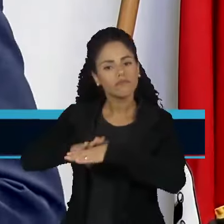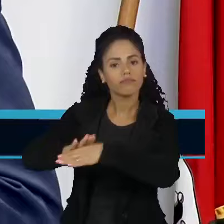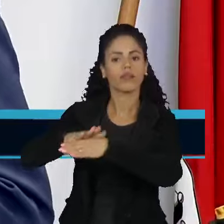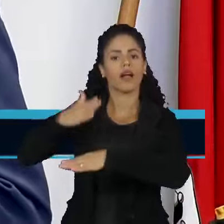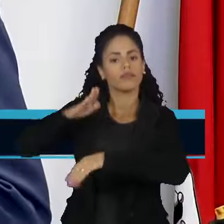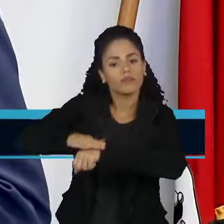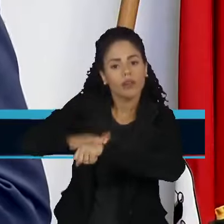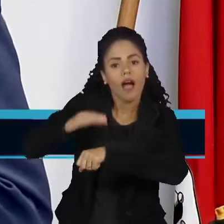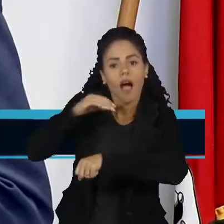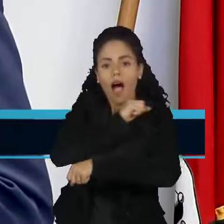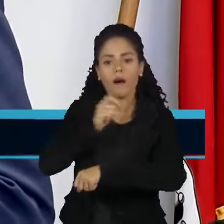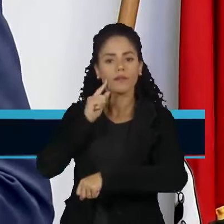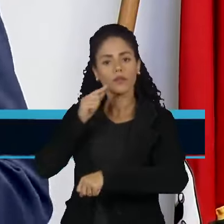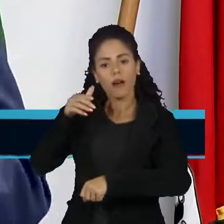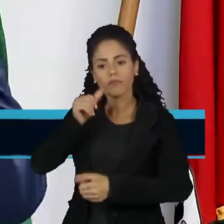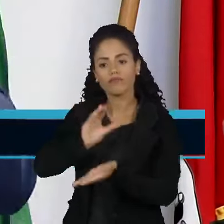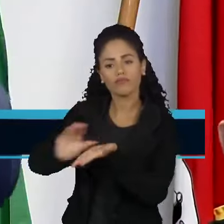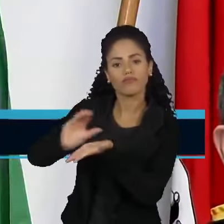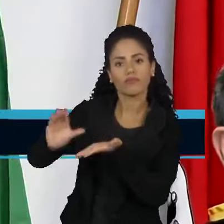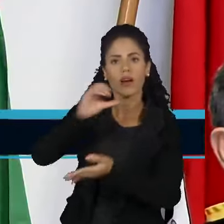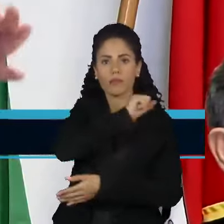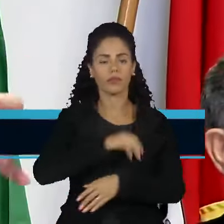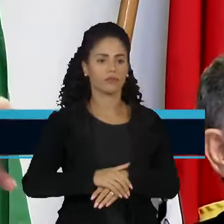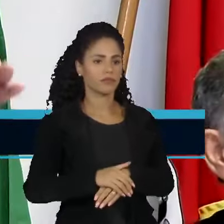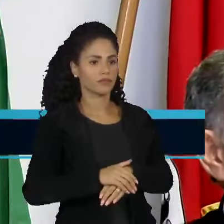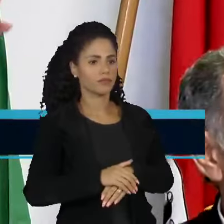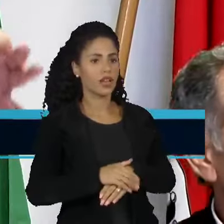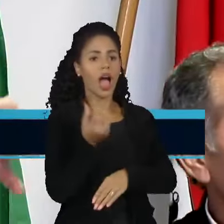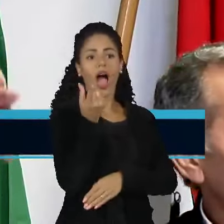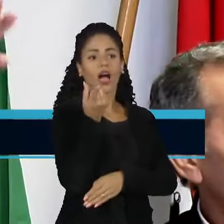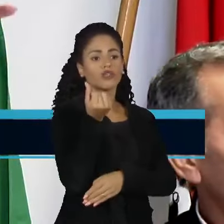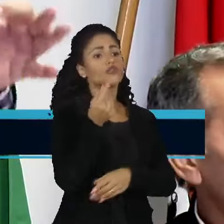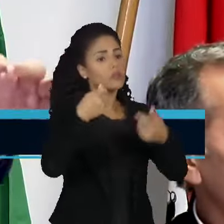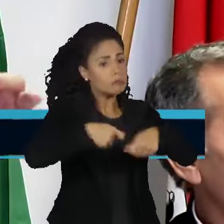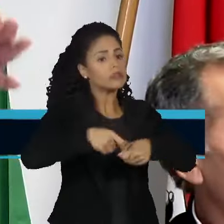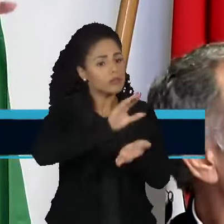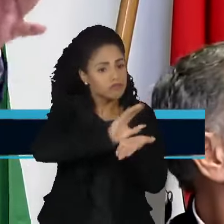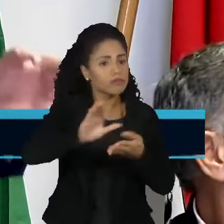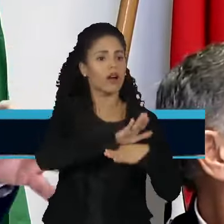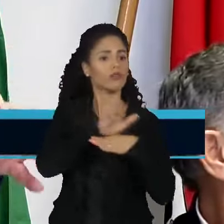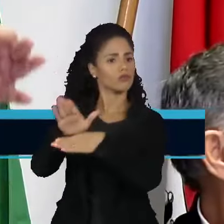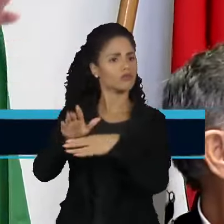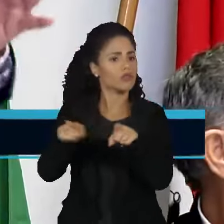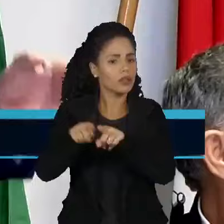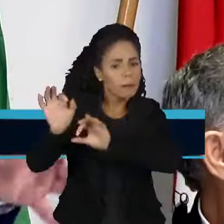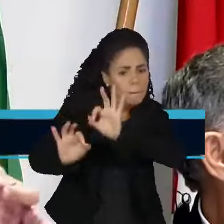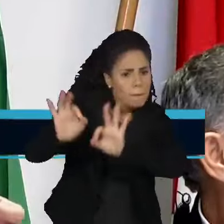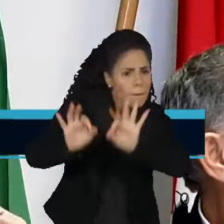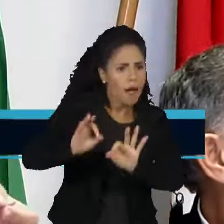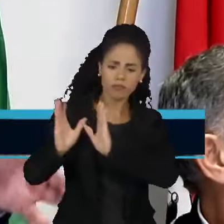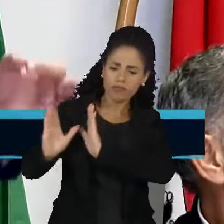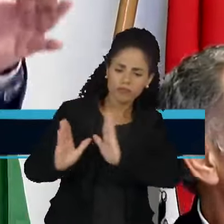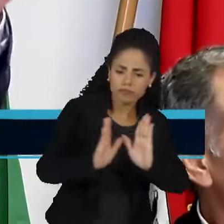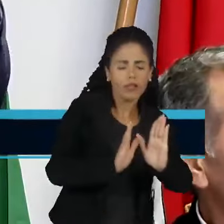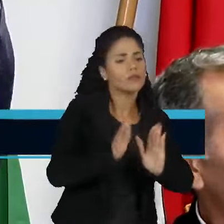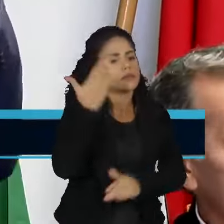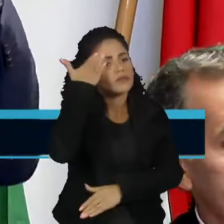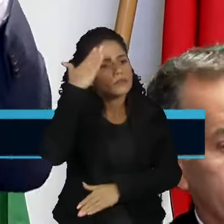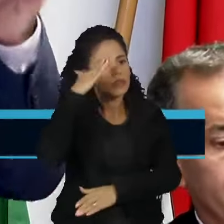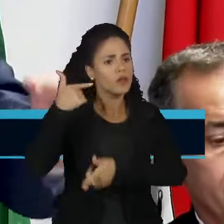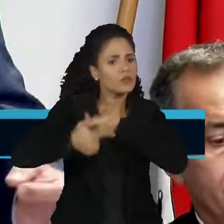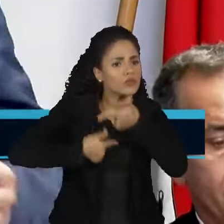para acelerar o repasse de recursos. Não adianta só ter o recurso se nós não tivermos a agilidade, a organização e a capacidade de